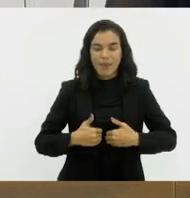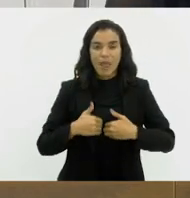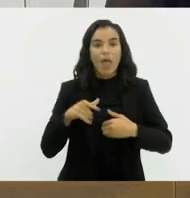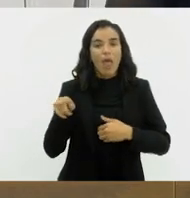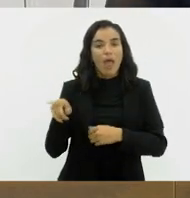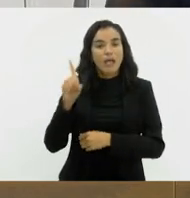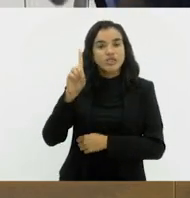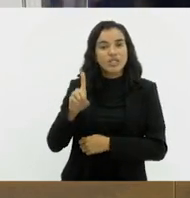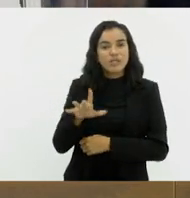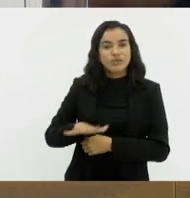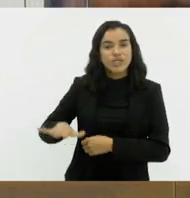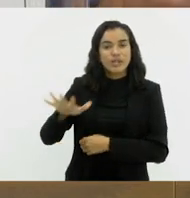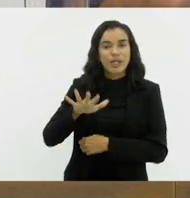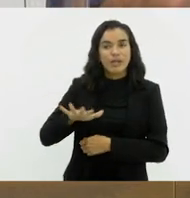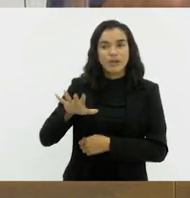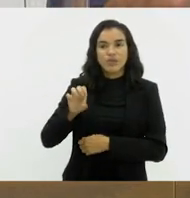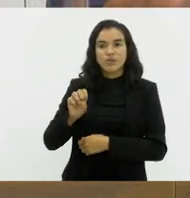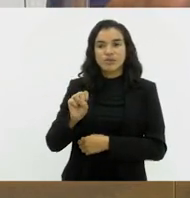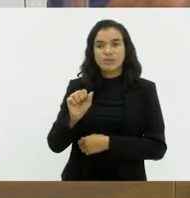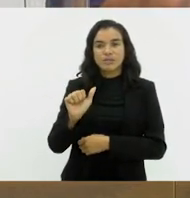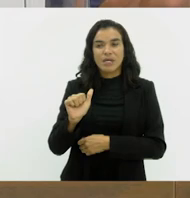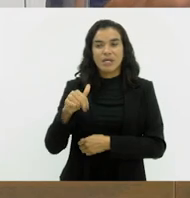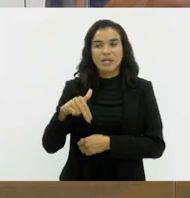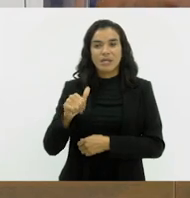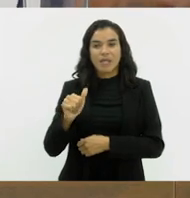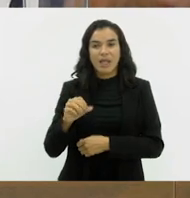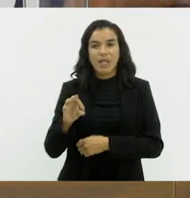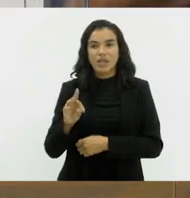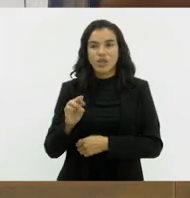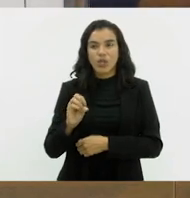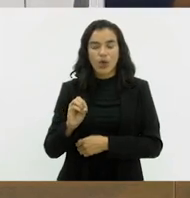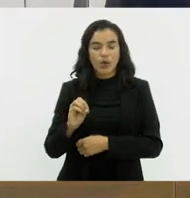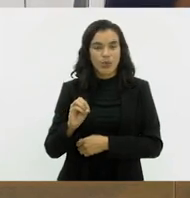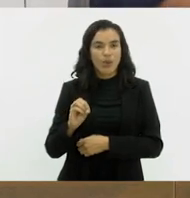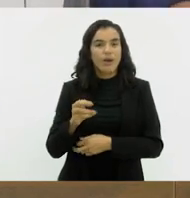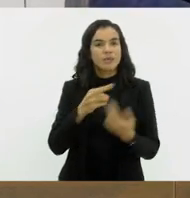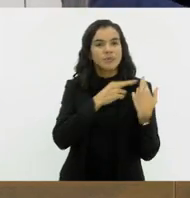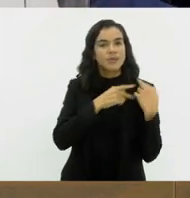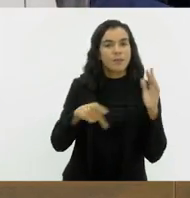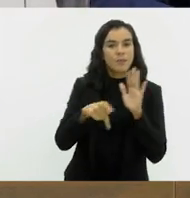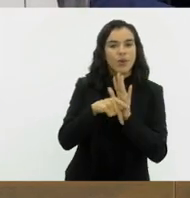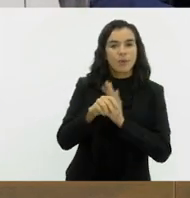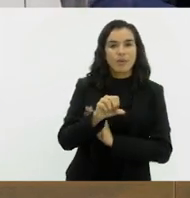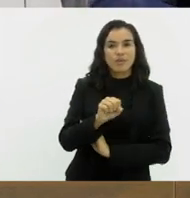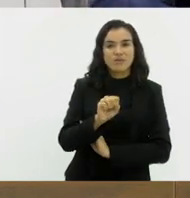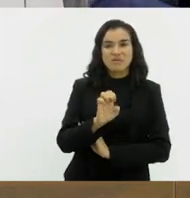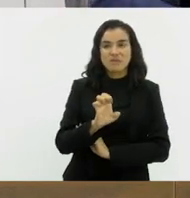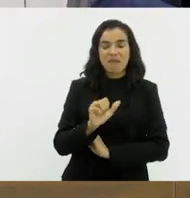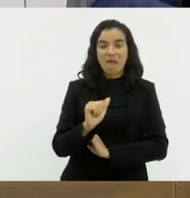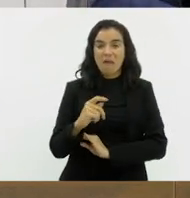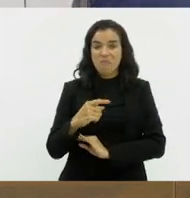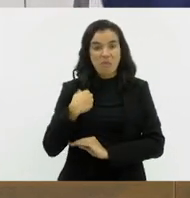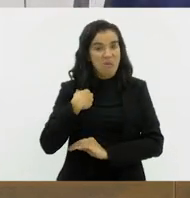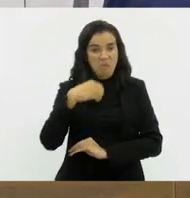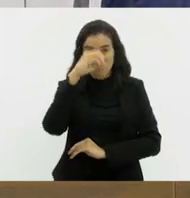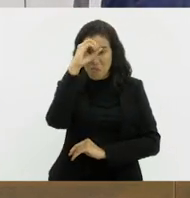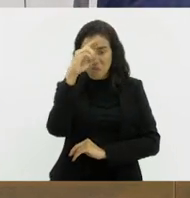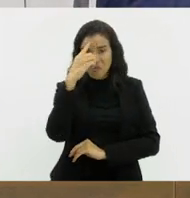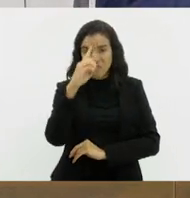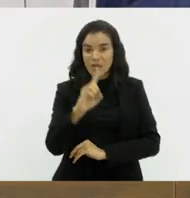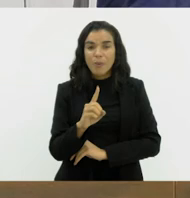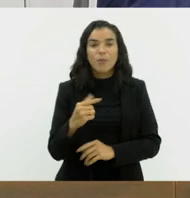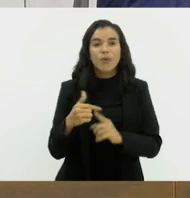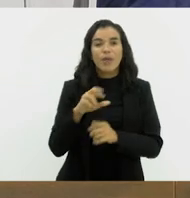pela Direção Geral do Sanatório Penal da SEAP? Mas por quê? Eu não sei. Por que que não é a